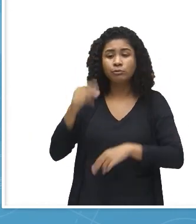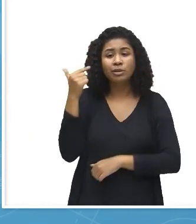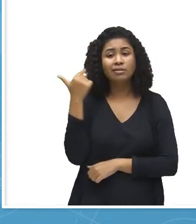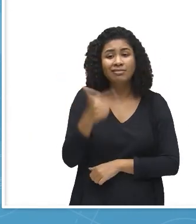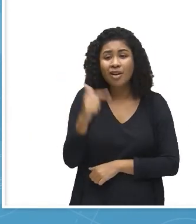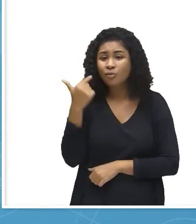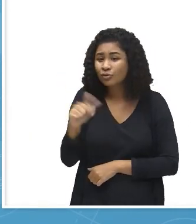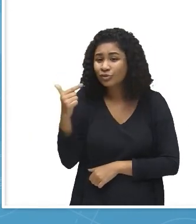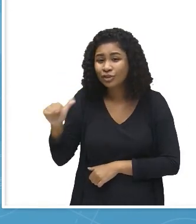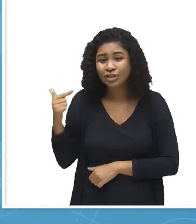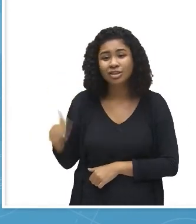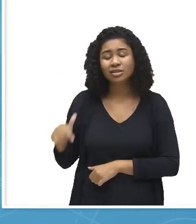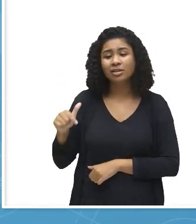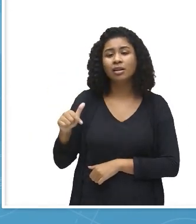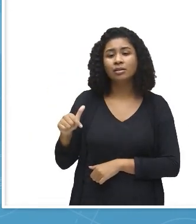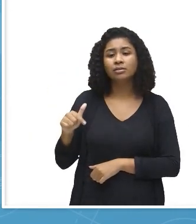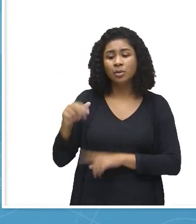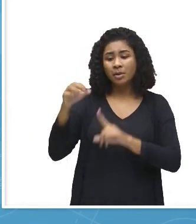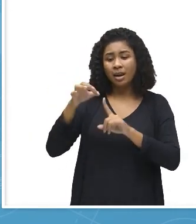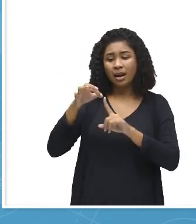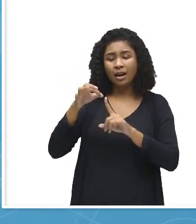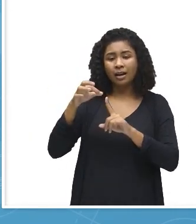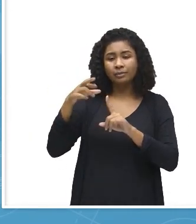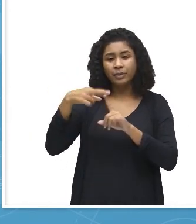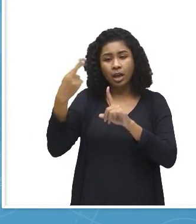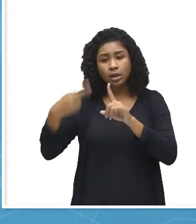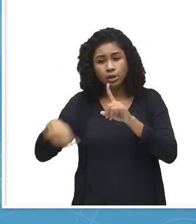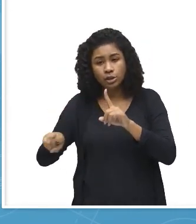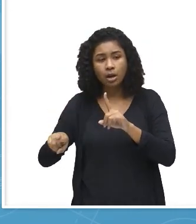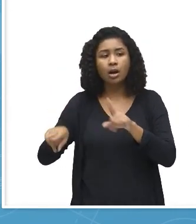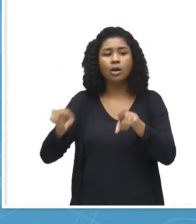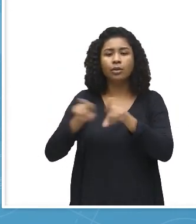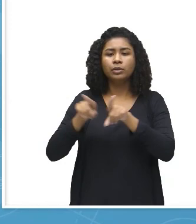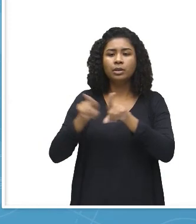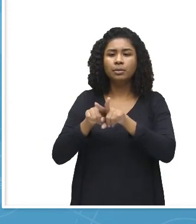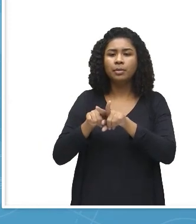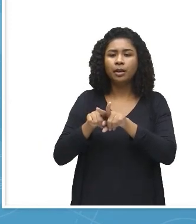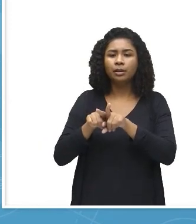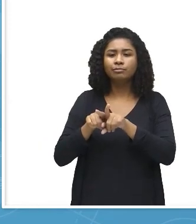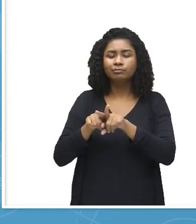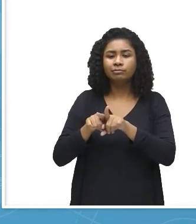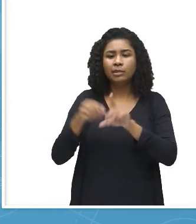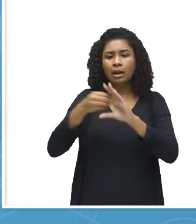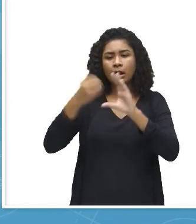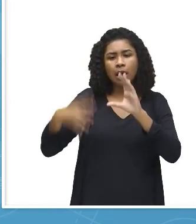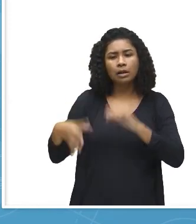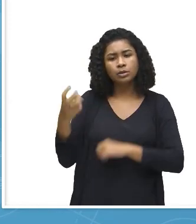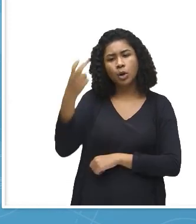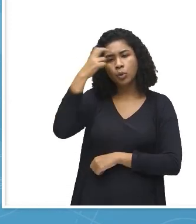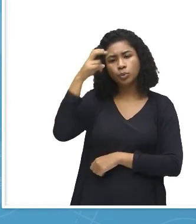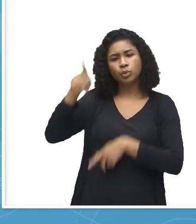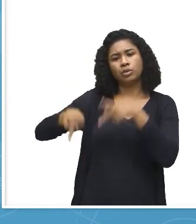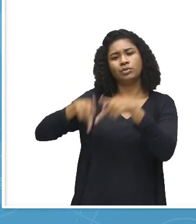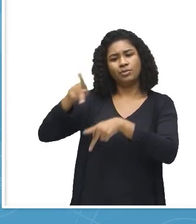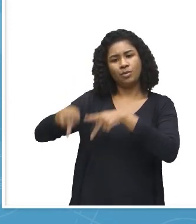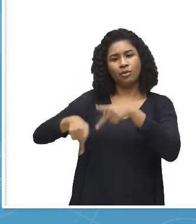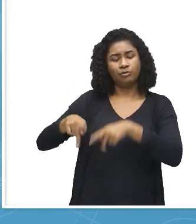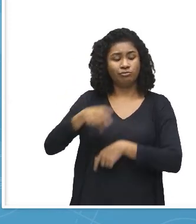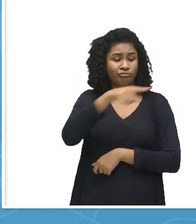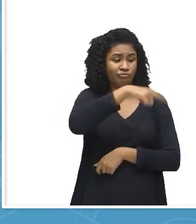tropas ingleses, contra as características culturais do povo indiano. Vamos lá, gente, vamos ver a resposta na tela, por